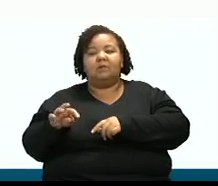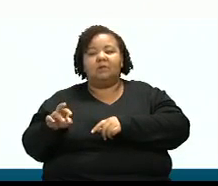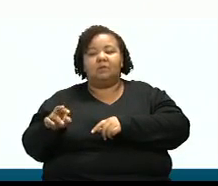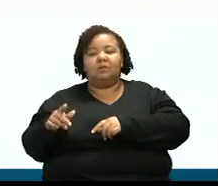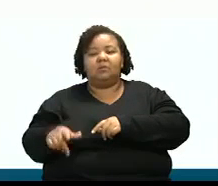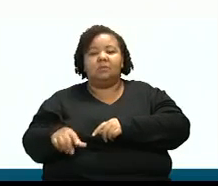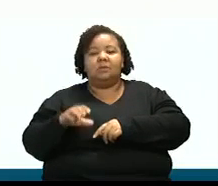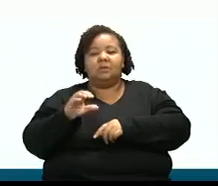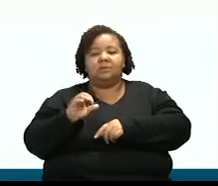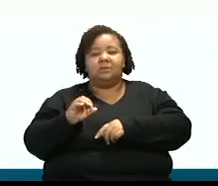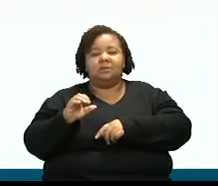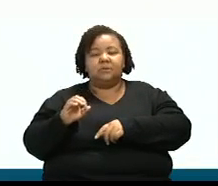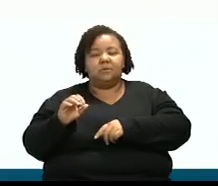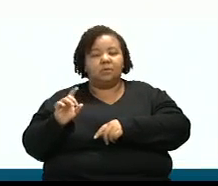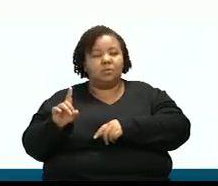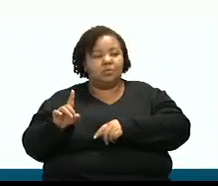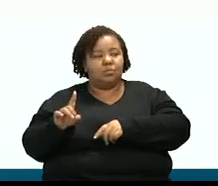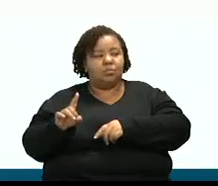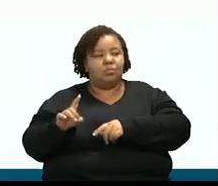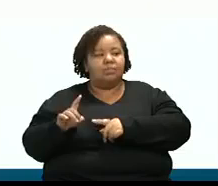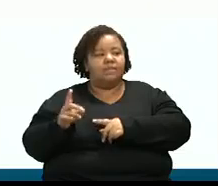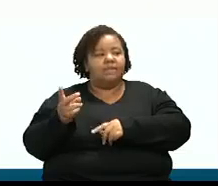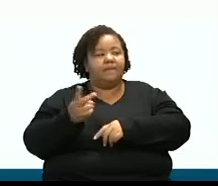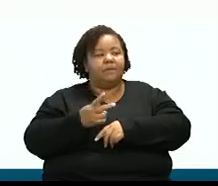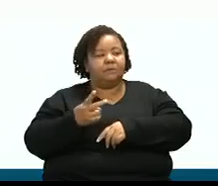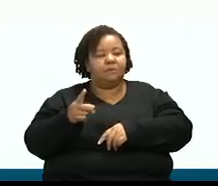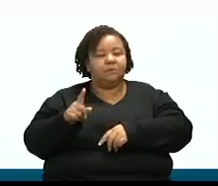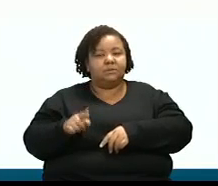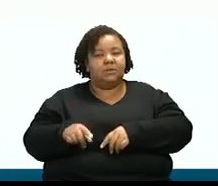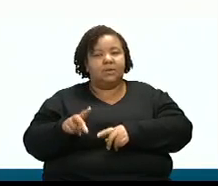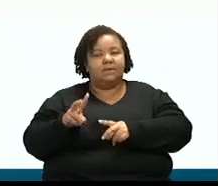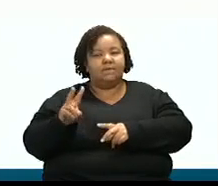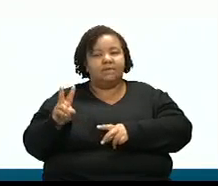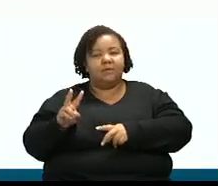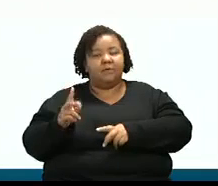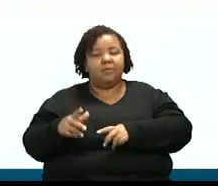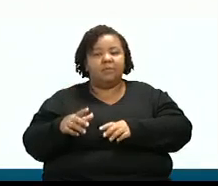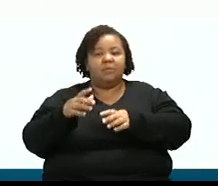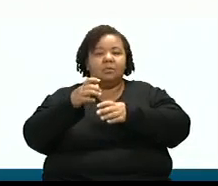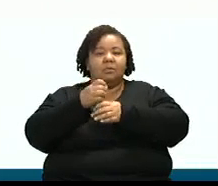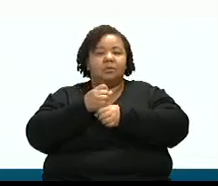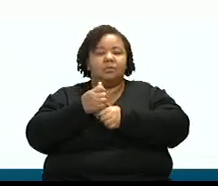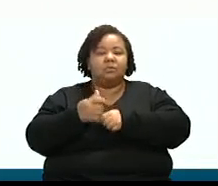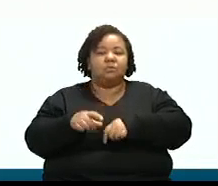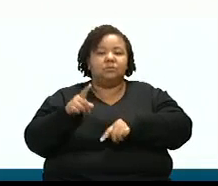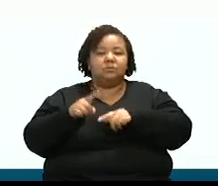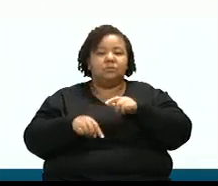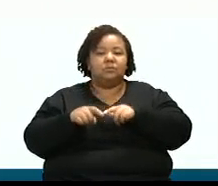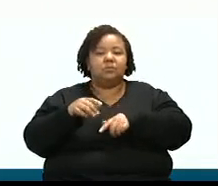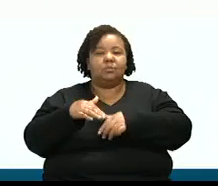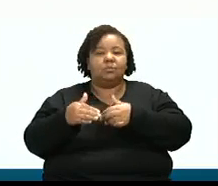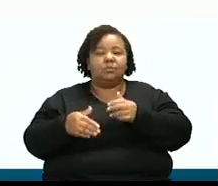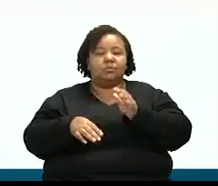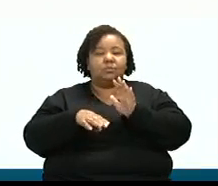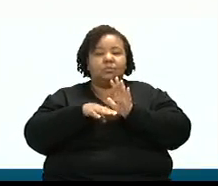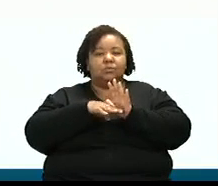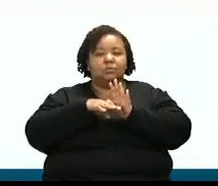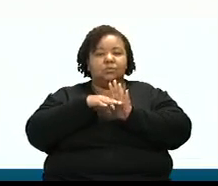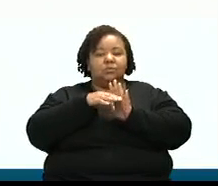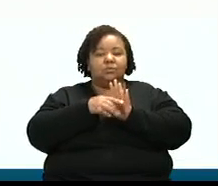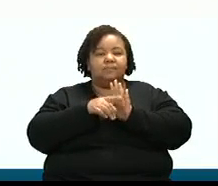vetor 0,01. Se os dois são vetores, eu calculo o produto escalar. Então, eu tenho que